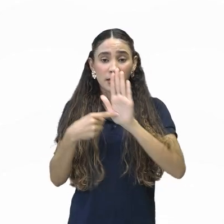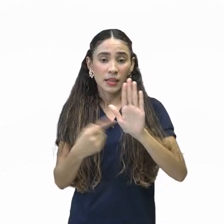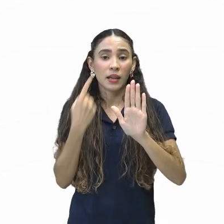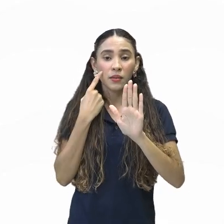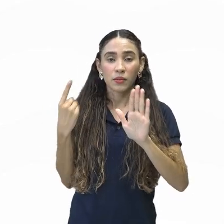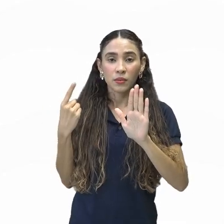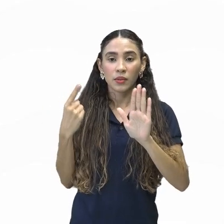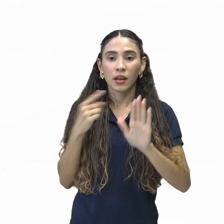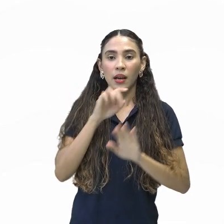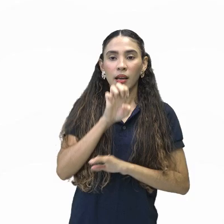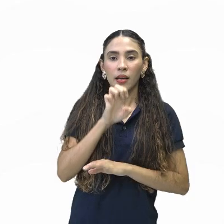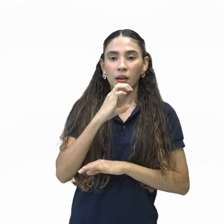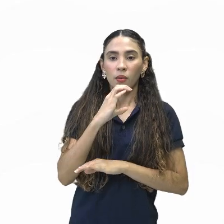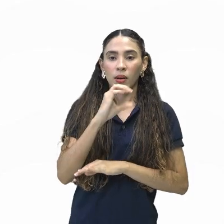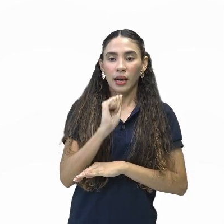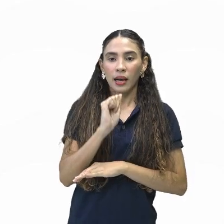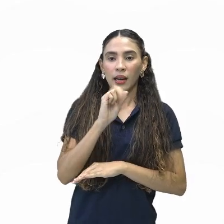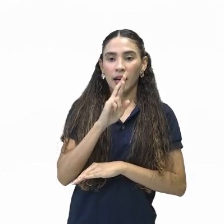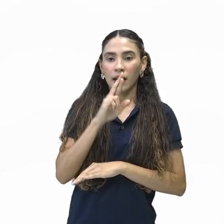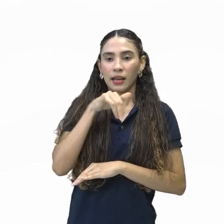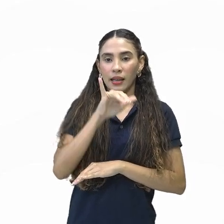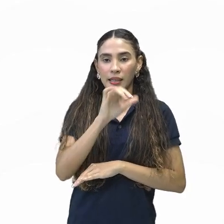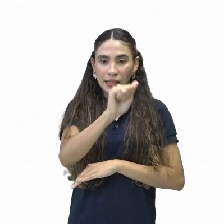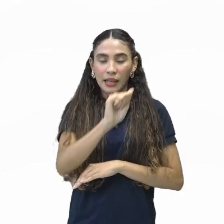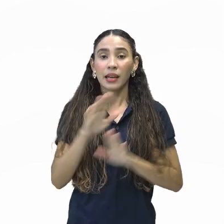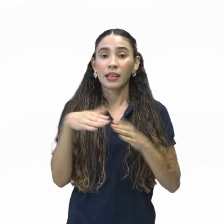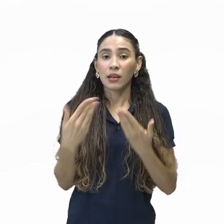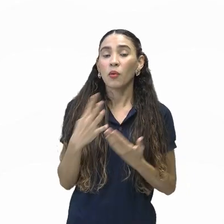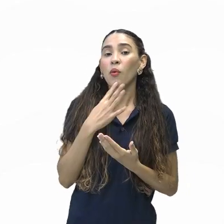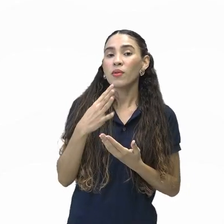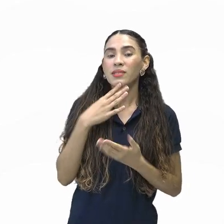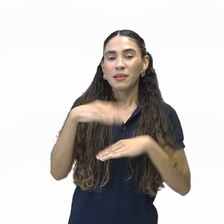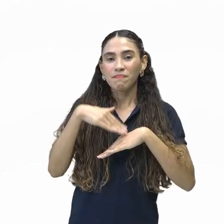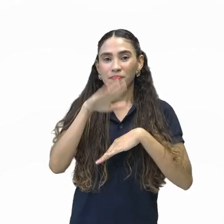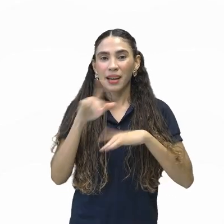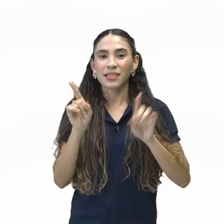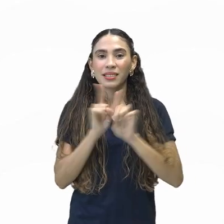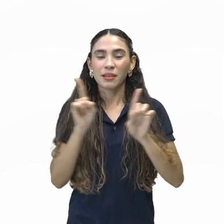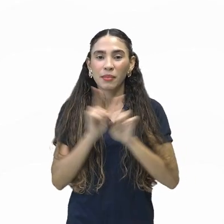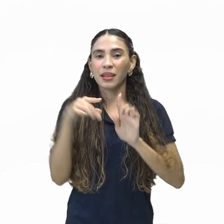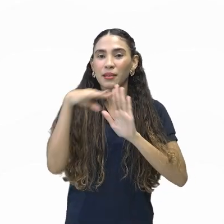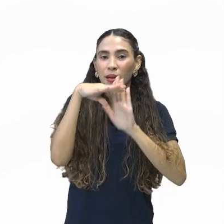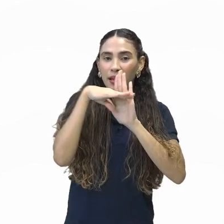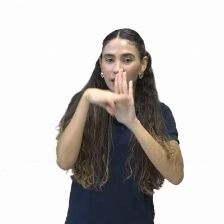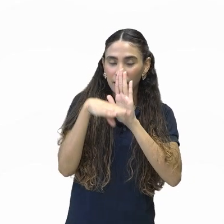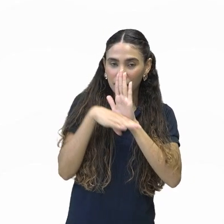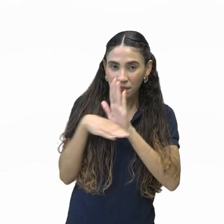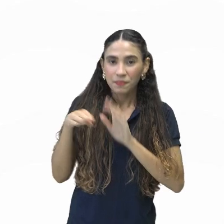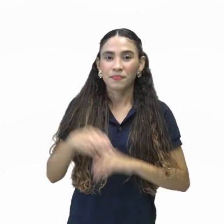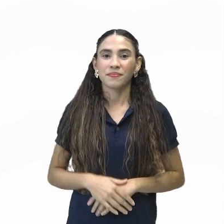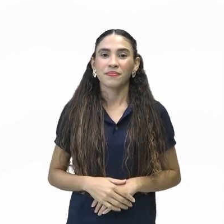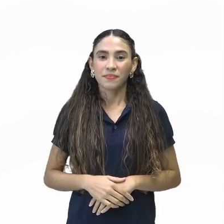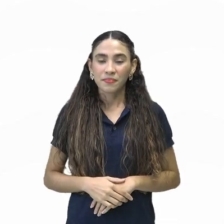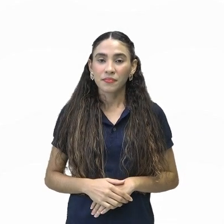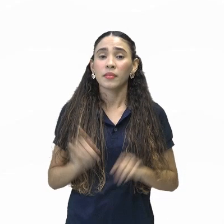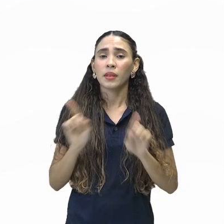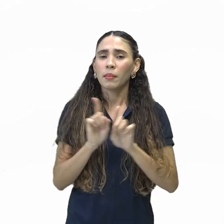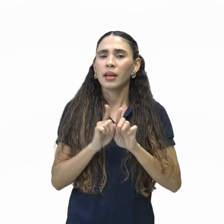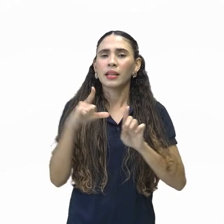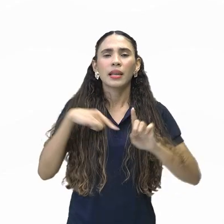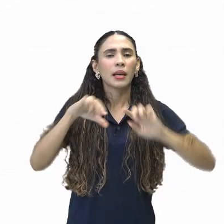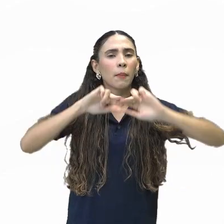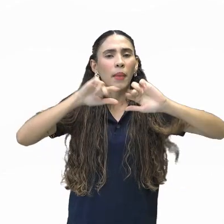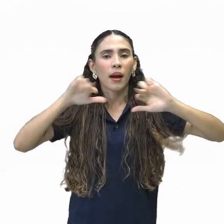pela eucária. Vamos conhecer um pouquinho mais sobre essa classificação, né? Existem